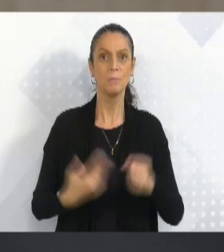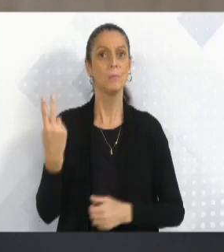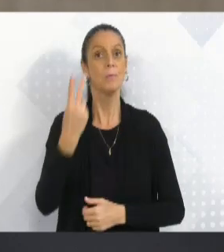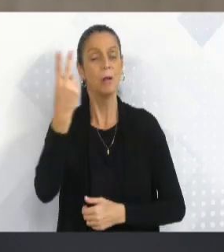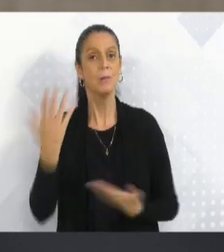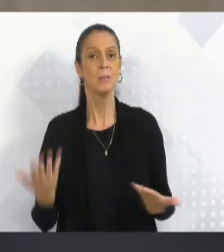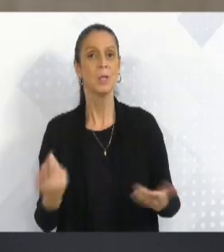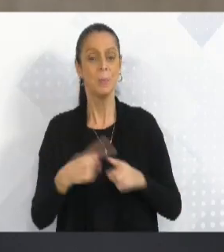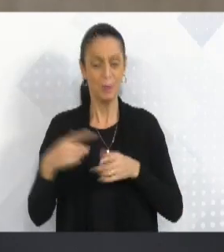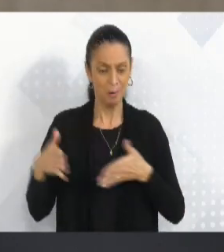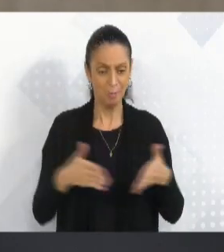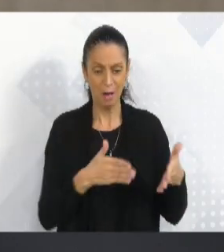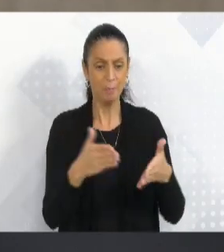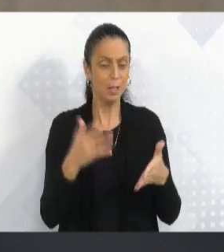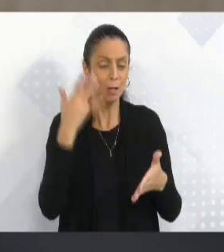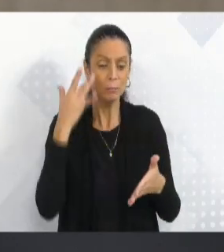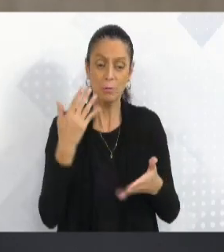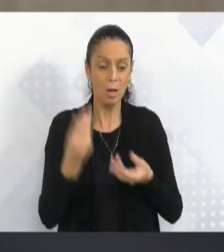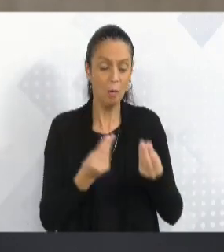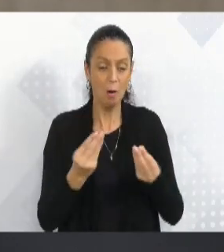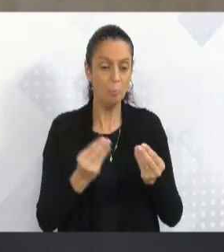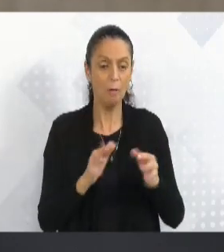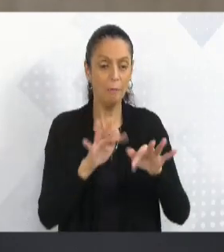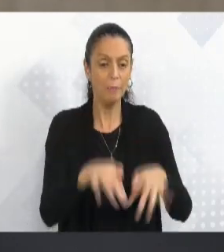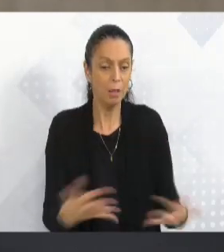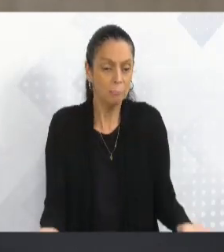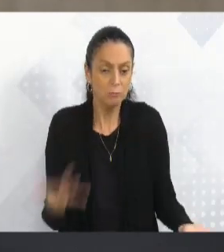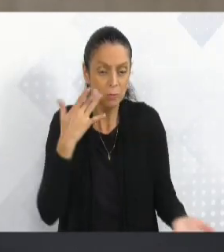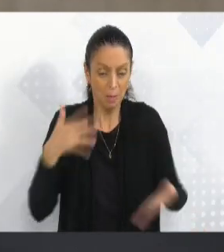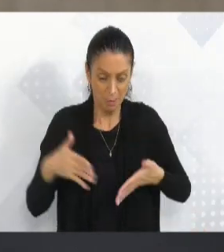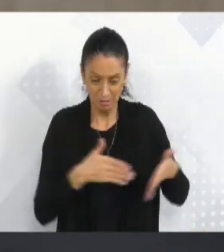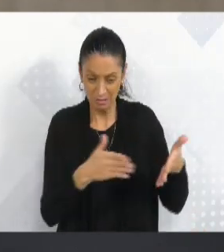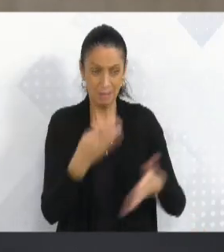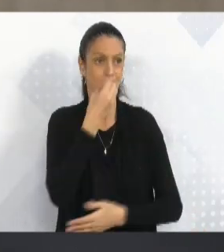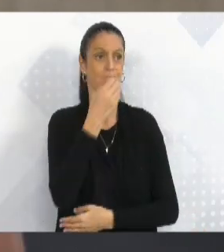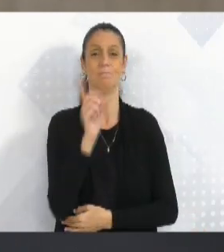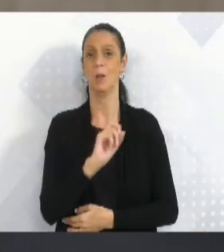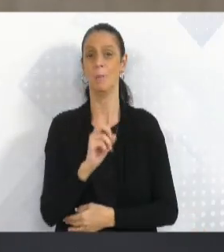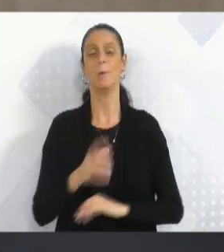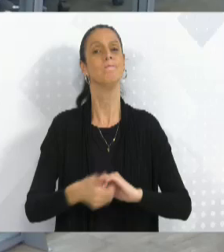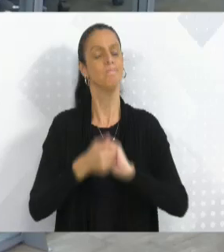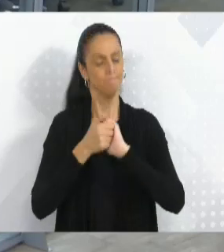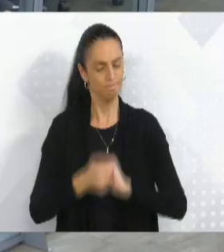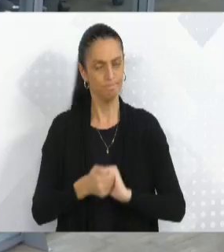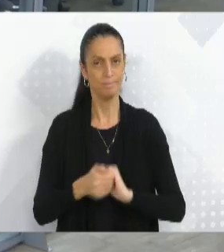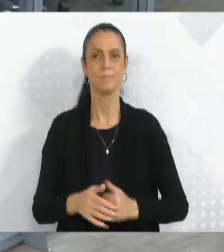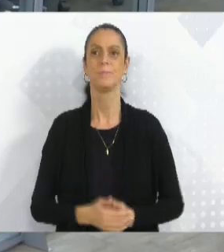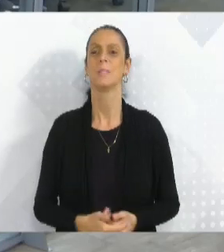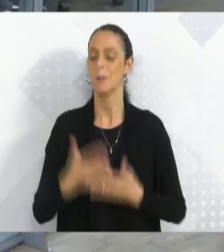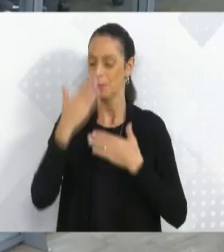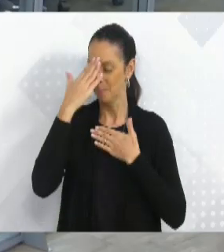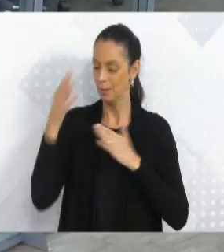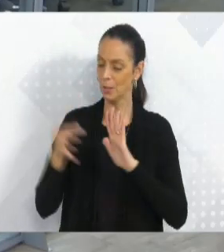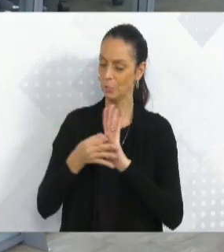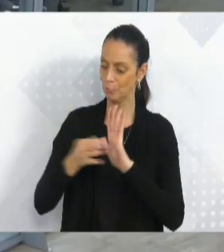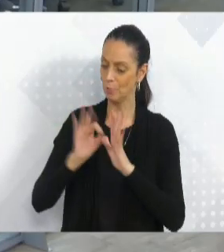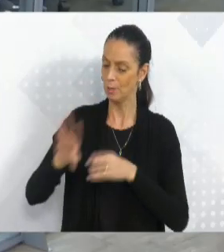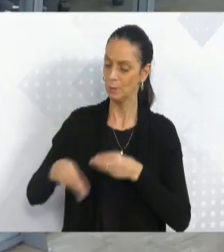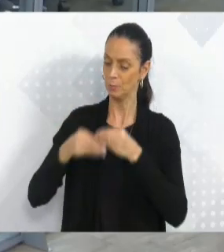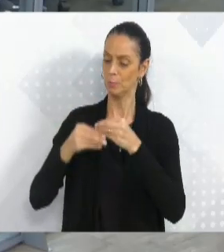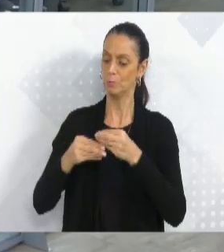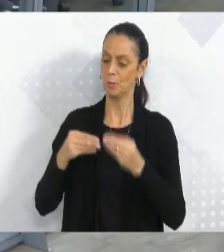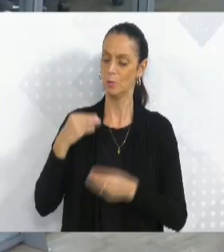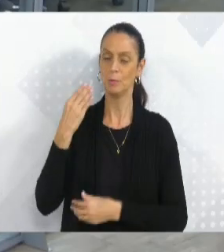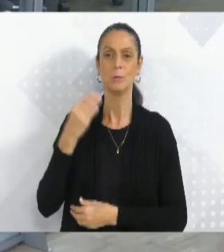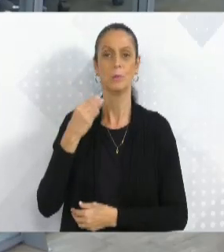a gente tá indo num caminho sem rumo eu não sei onde que a gente vai chegar mas a trajetória não tem sido boa Parabéns Obrigado já inclua só fala mesmo pronunciamento